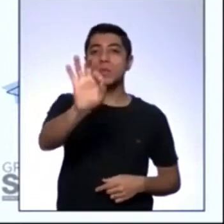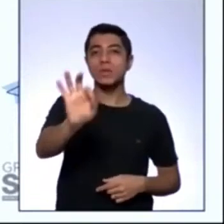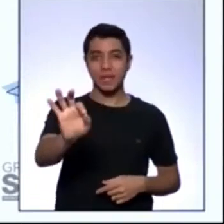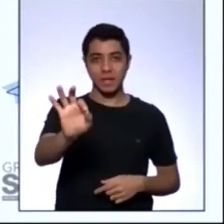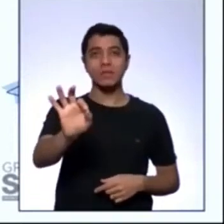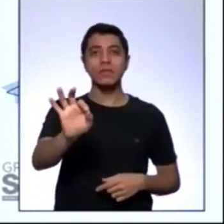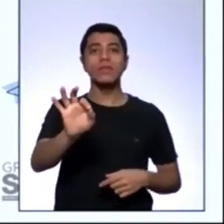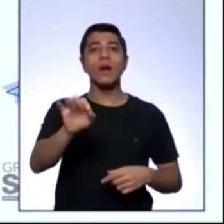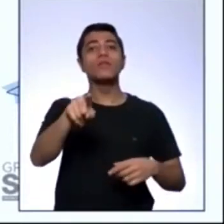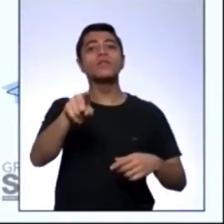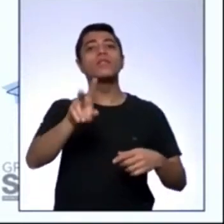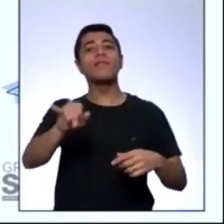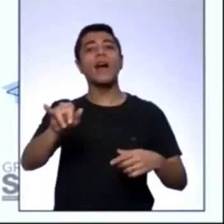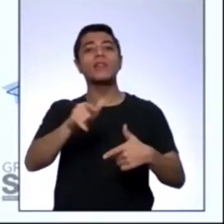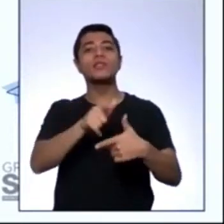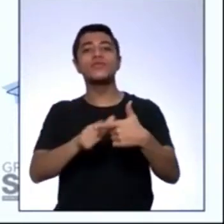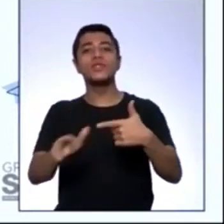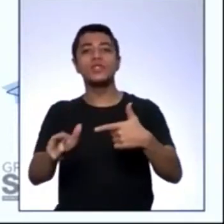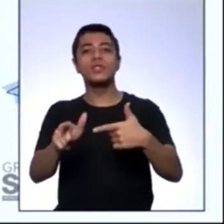vai dar